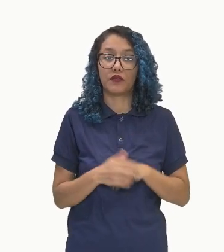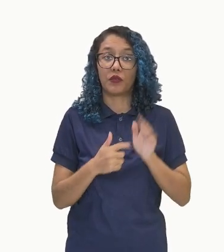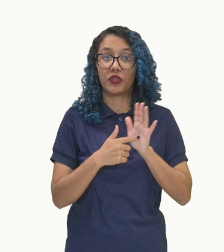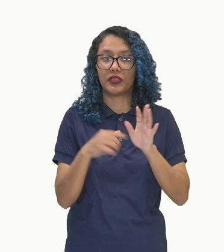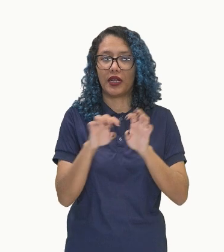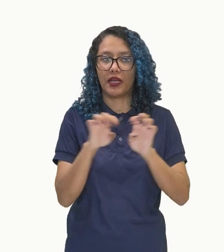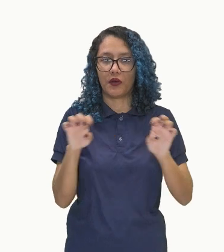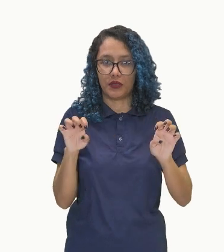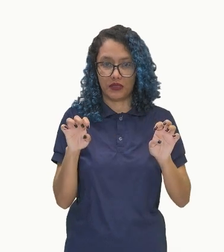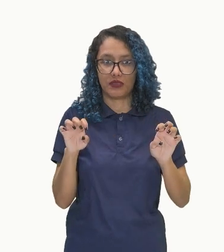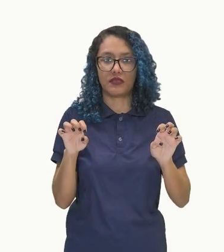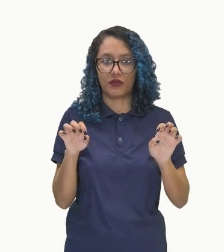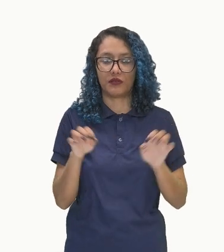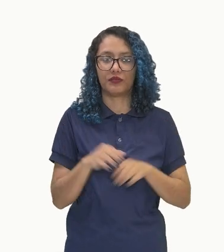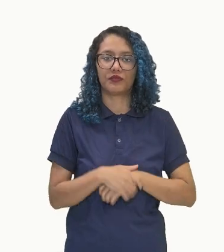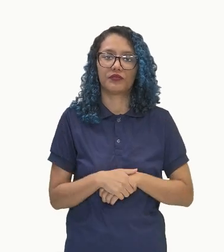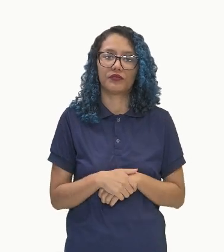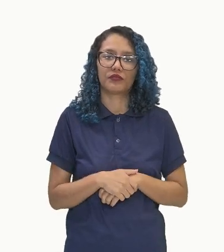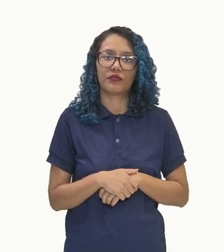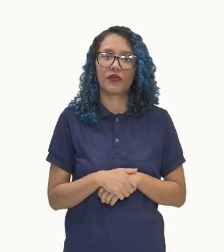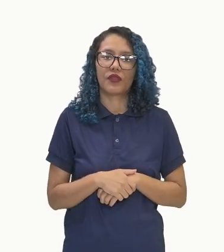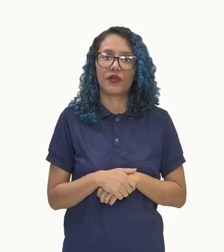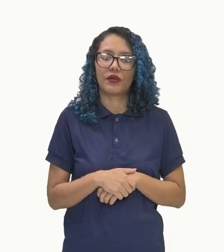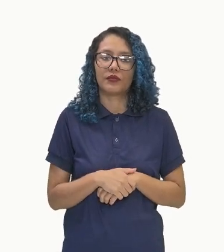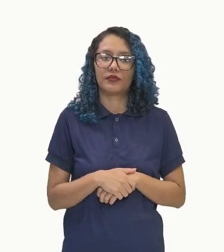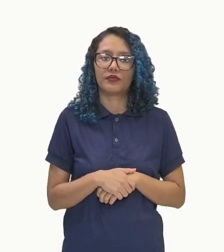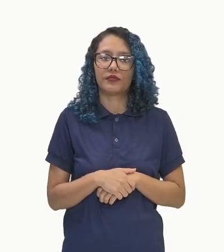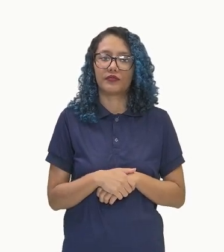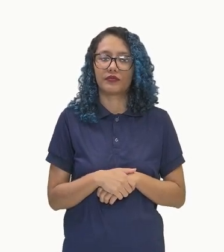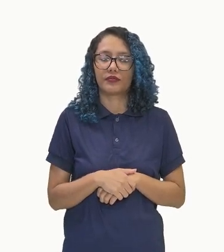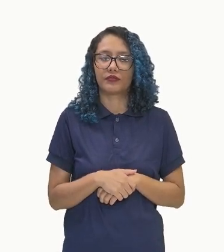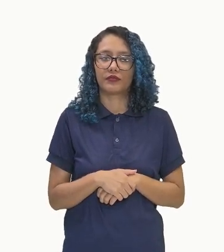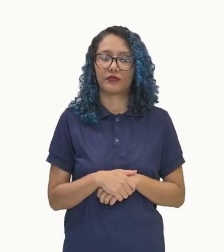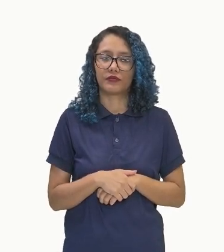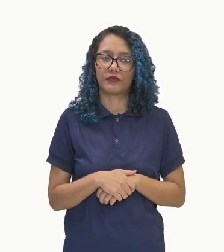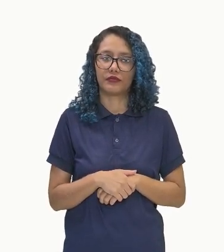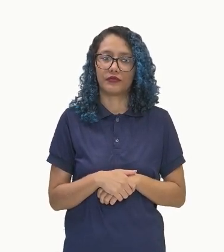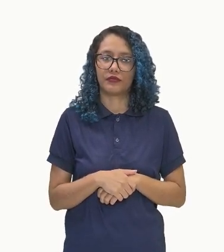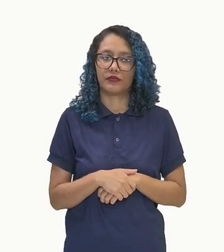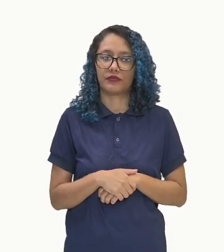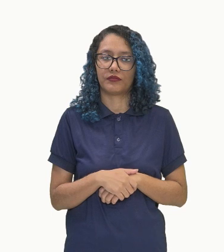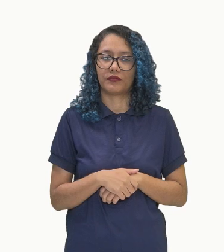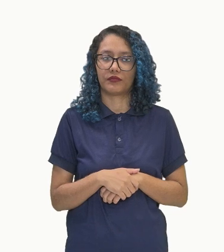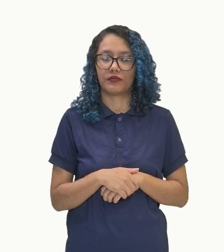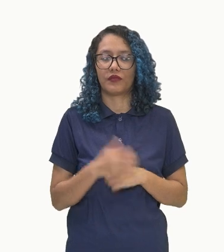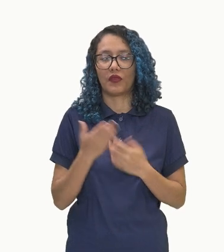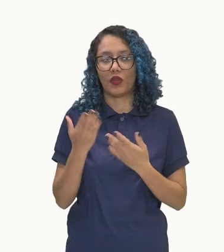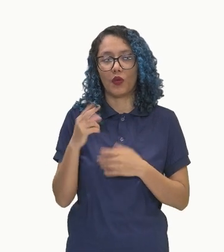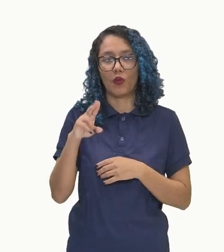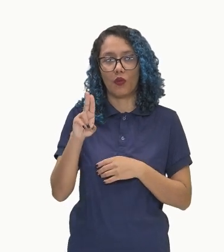O U, que é a nossa DDP, vai ser igual a epsilon